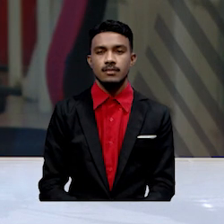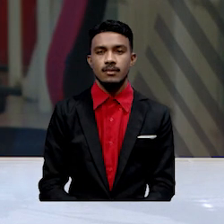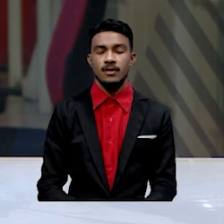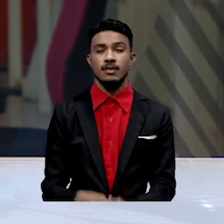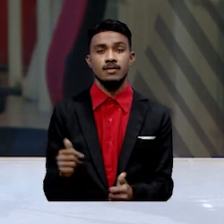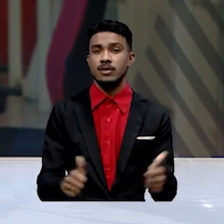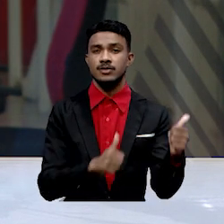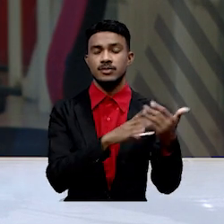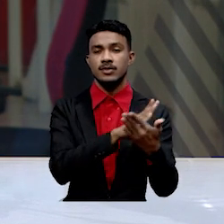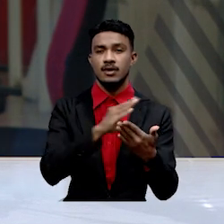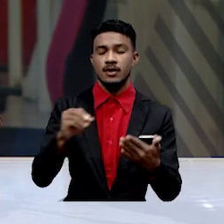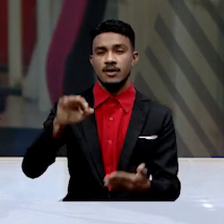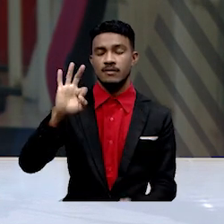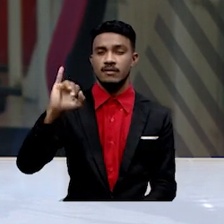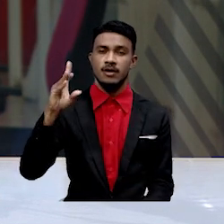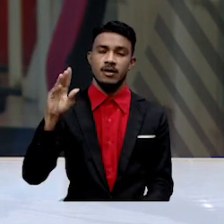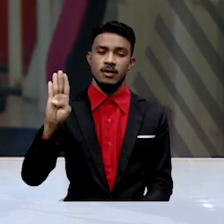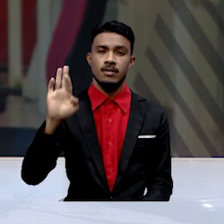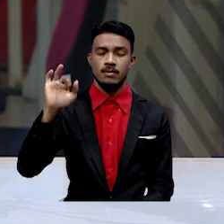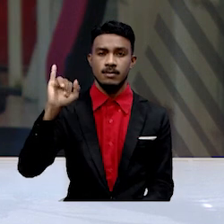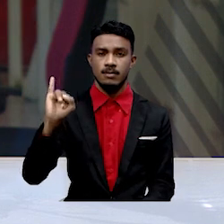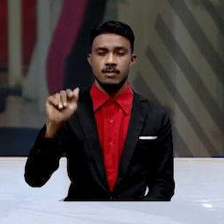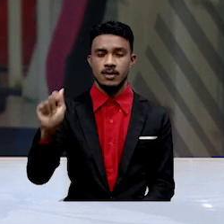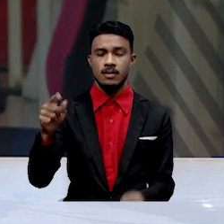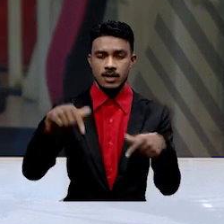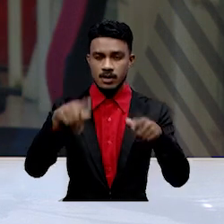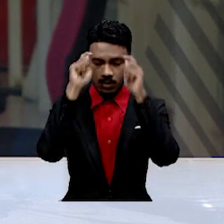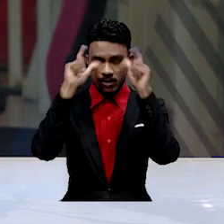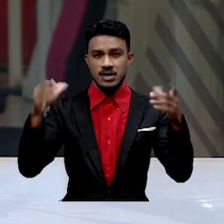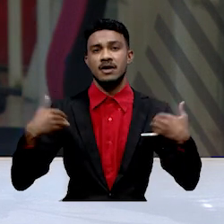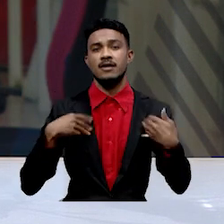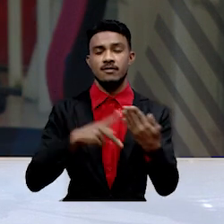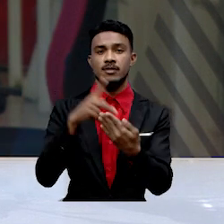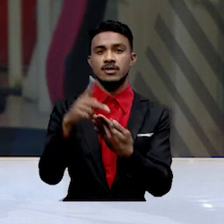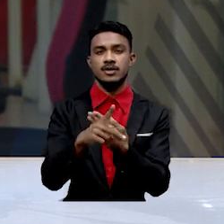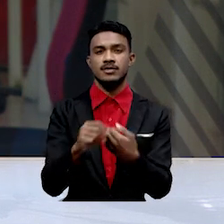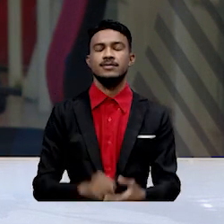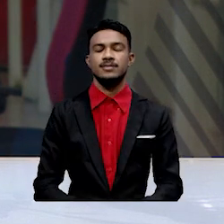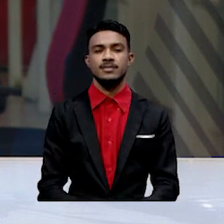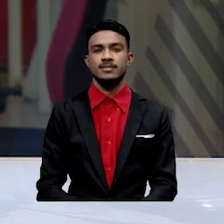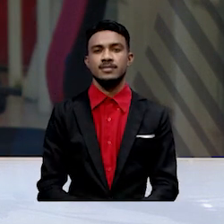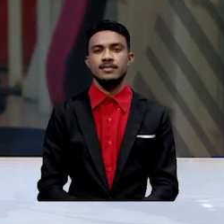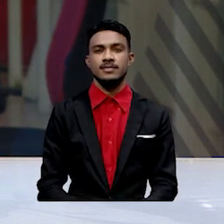Prosesul de a da cablu fibra optică mai Timor-Leste se ia hela procesul.